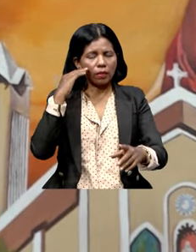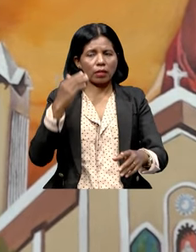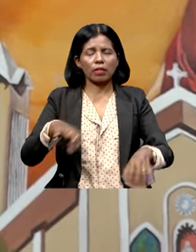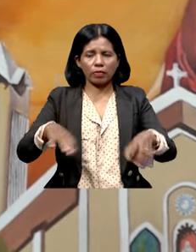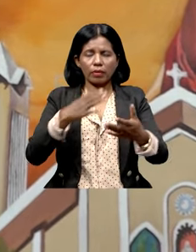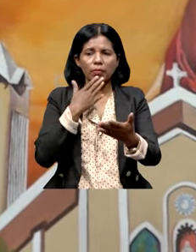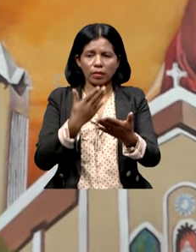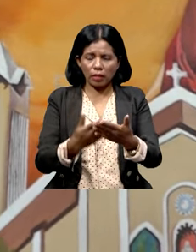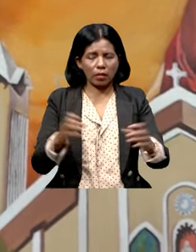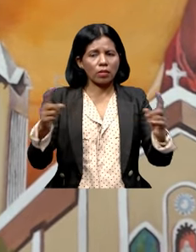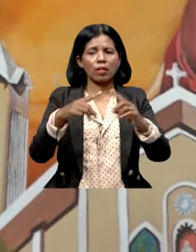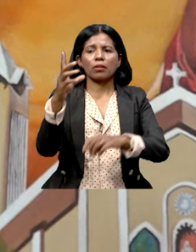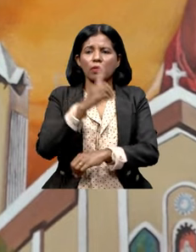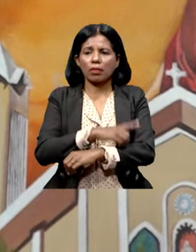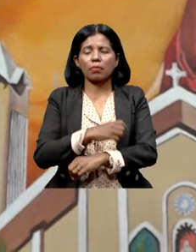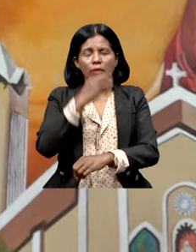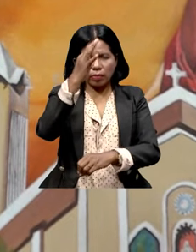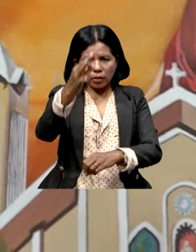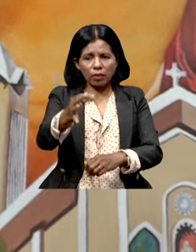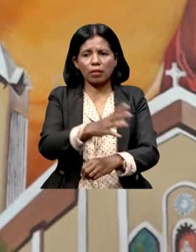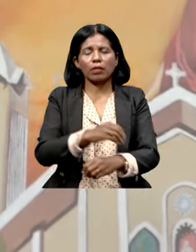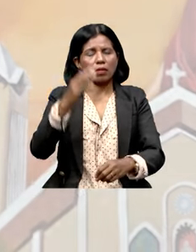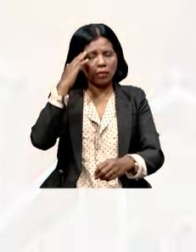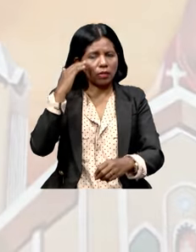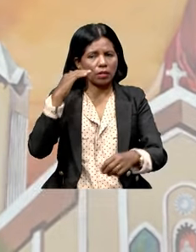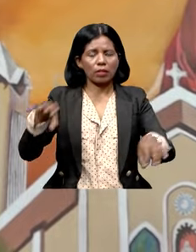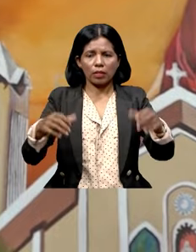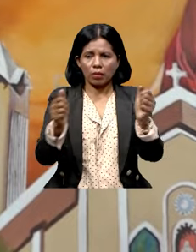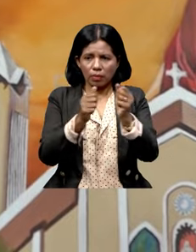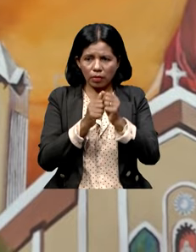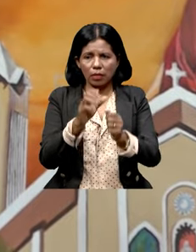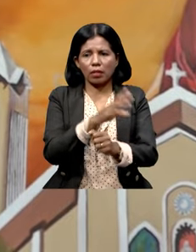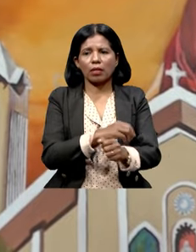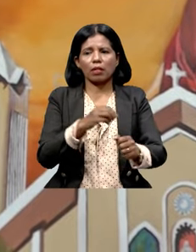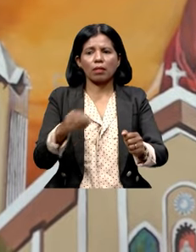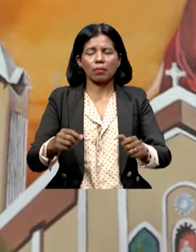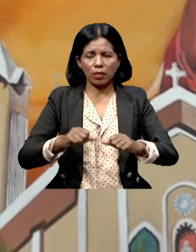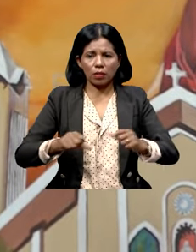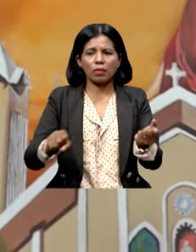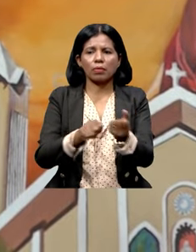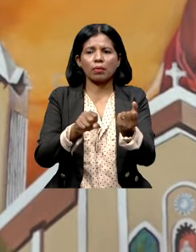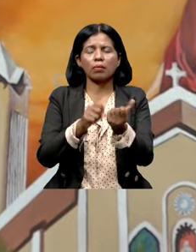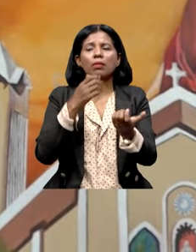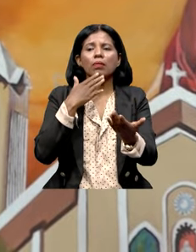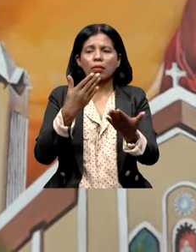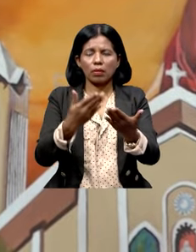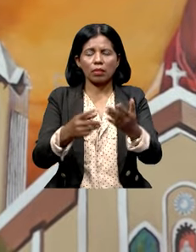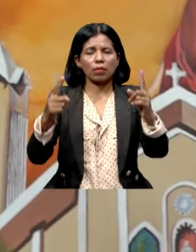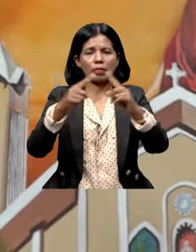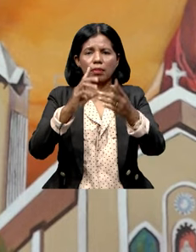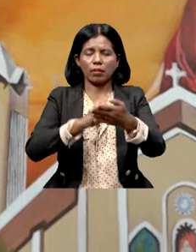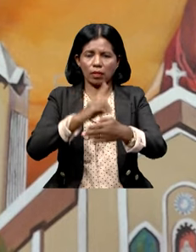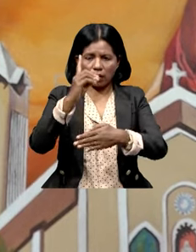tebes. Laos po in loron de ito. May beba futuro mo sa Korea si esforso mo an makas para minsa tubele kontribuya di kritang ba